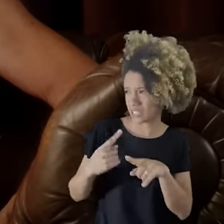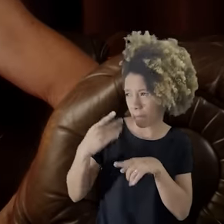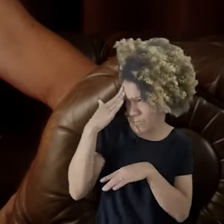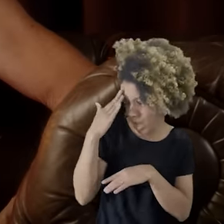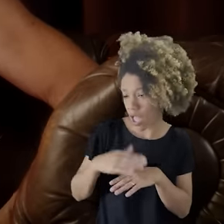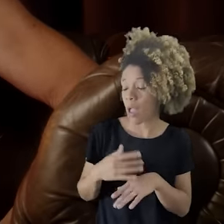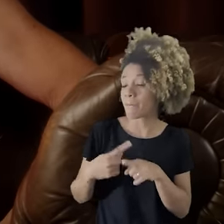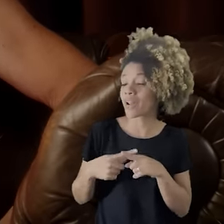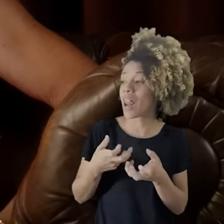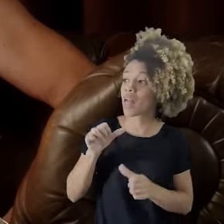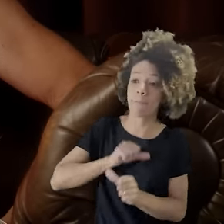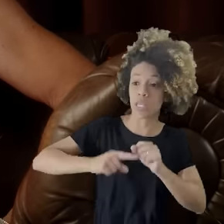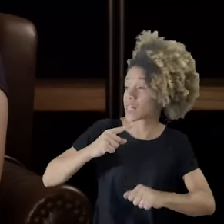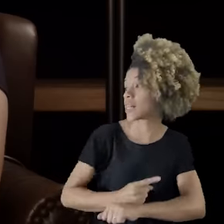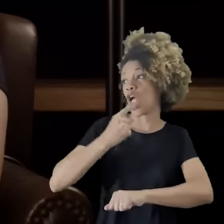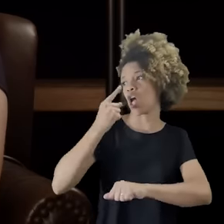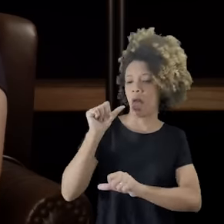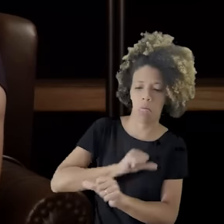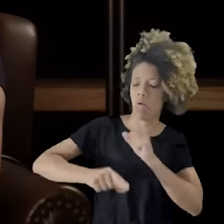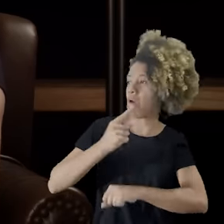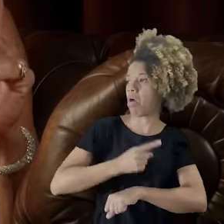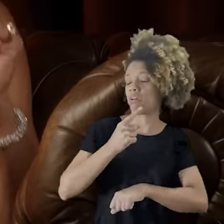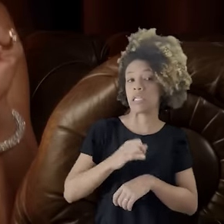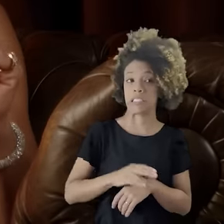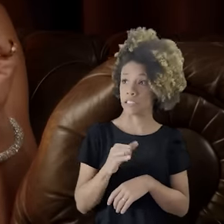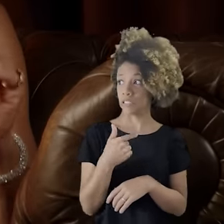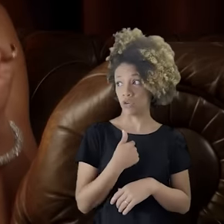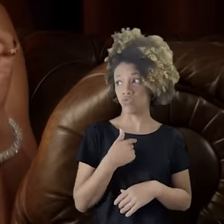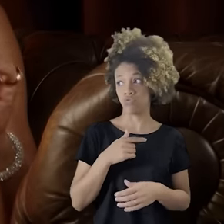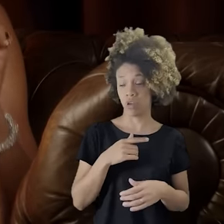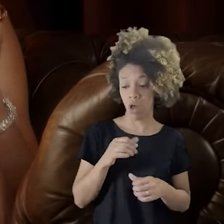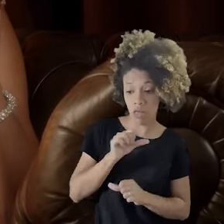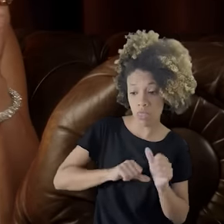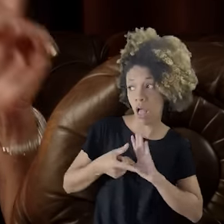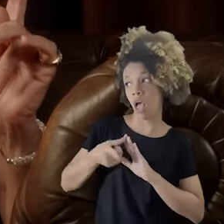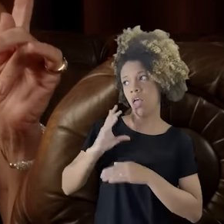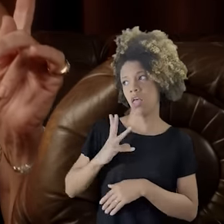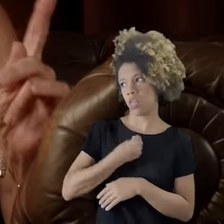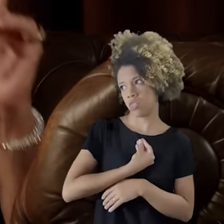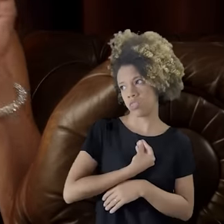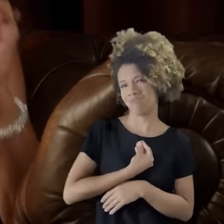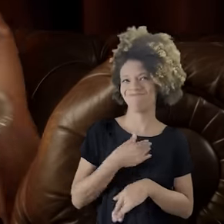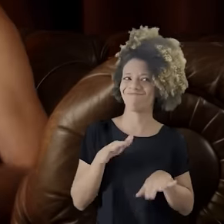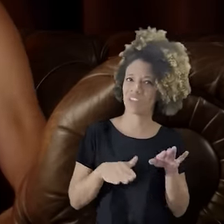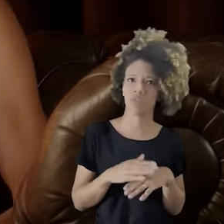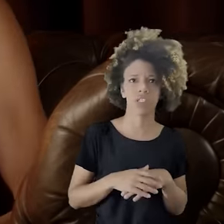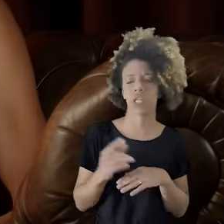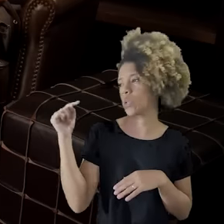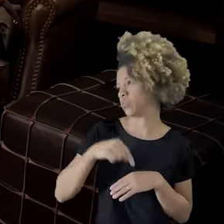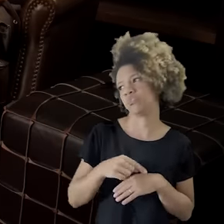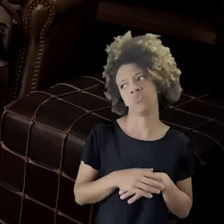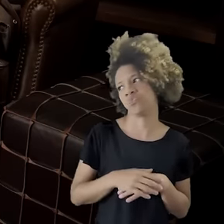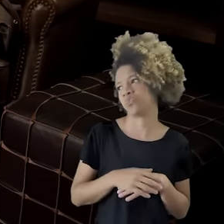sabe porque ela quer aquela mudança na hora eu cheguei até dizer que se eu tivesse feito a minha transição antes talvez eu não tivesse